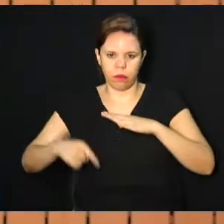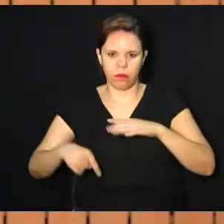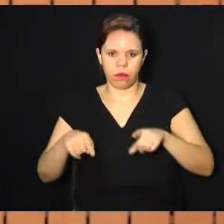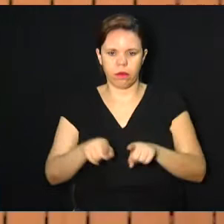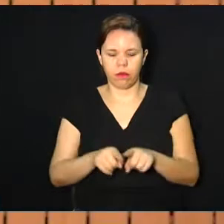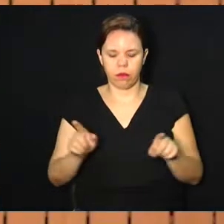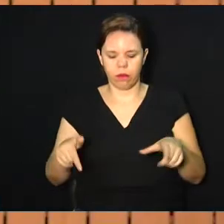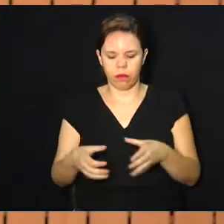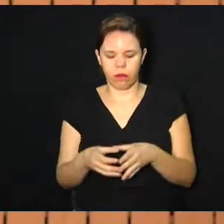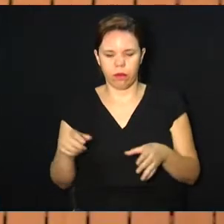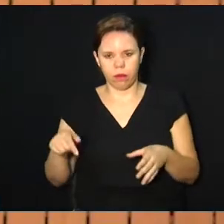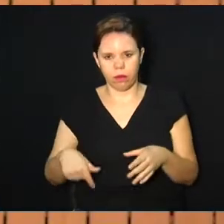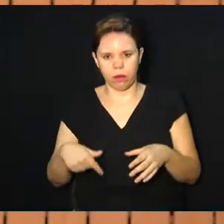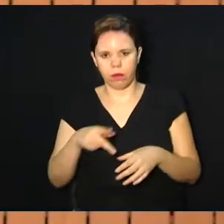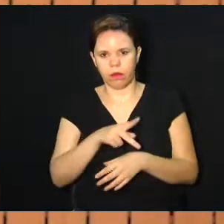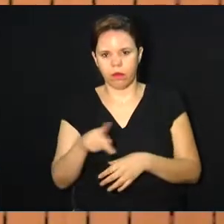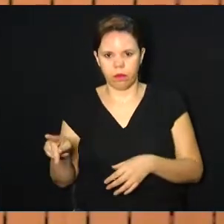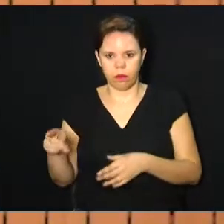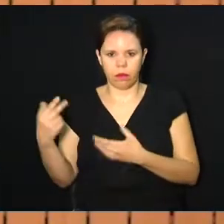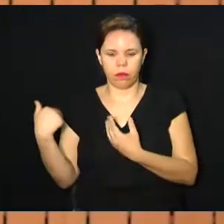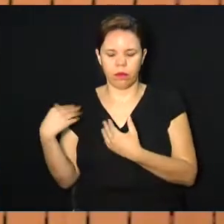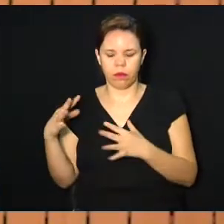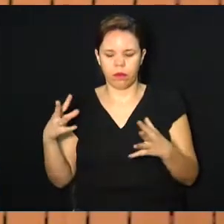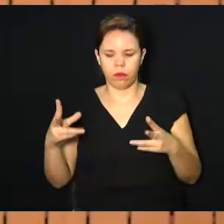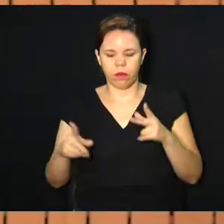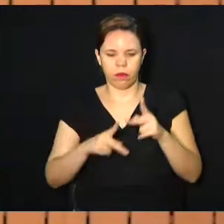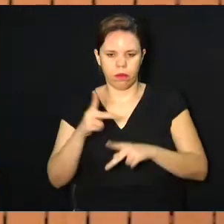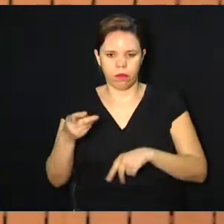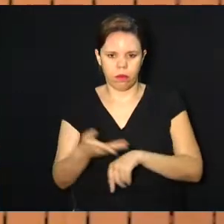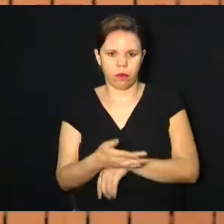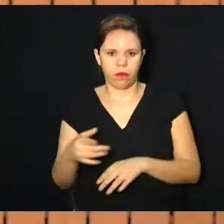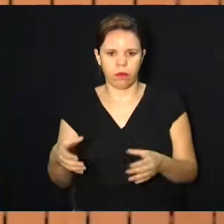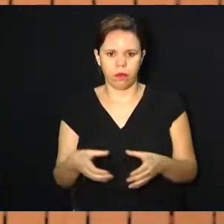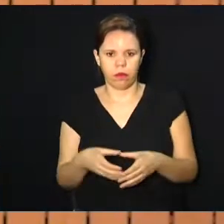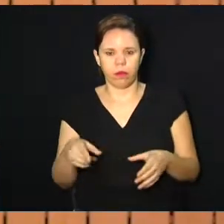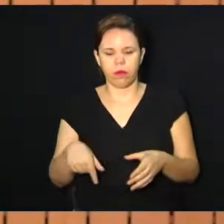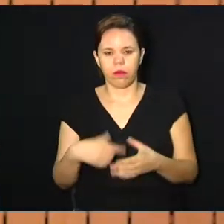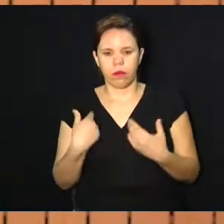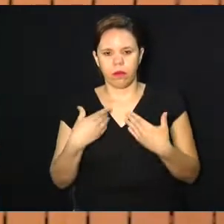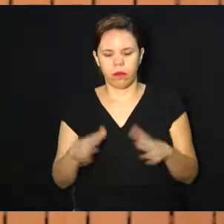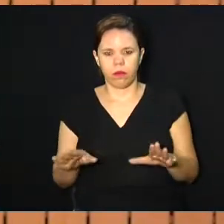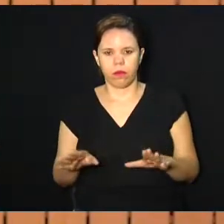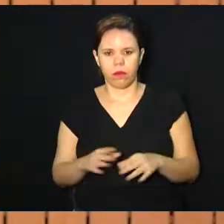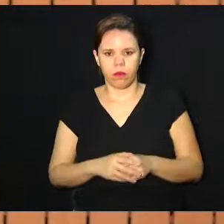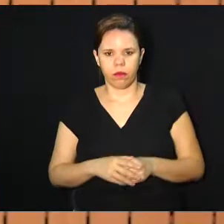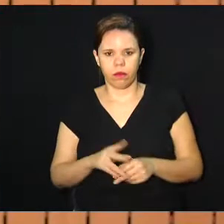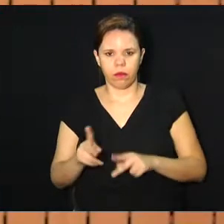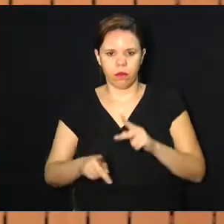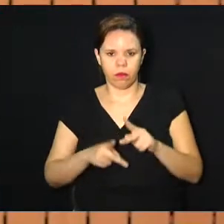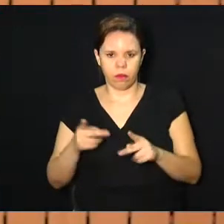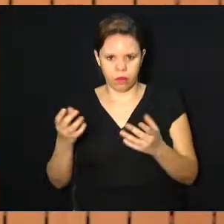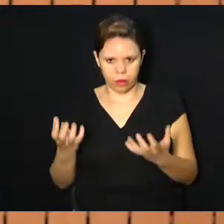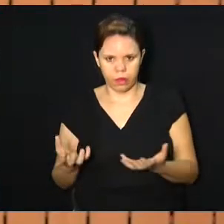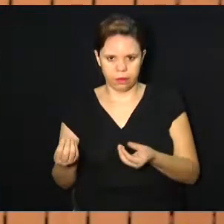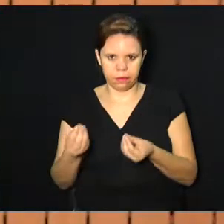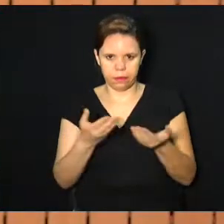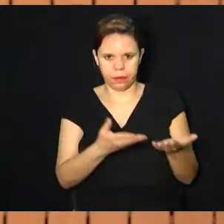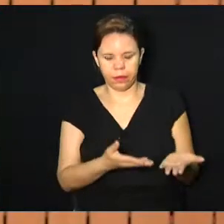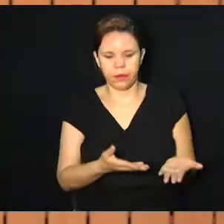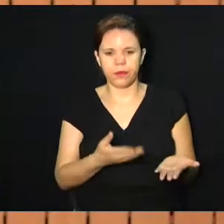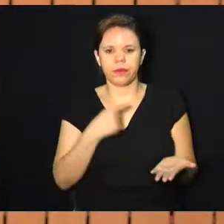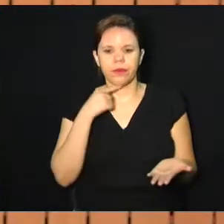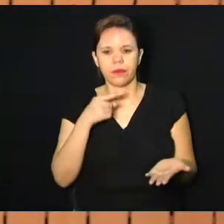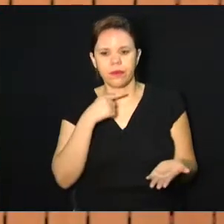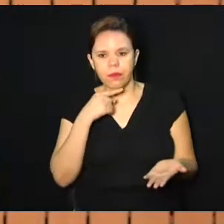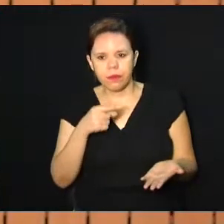dessa comissão, desse presidente e dos demais integrantes, à disposição da população para que tragam ali as suas